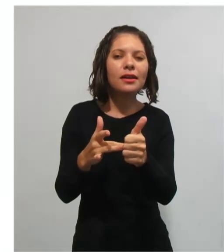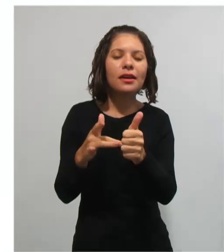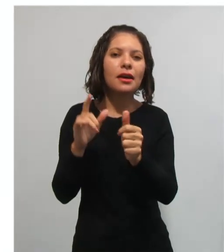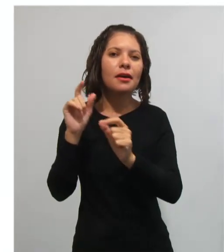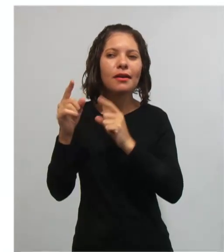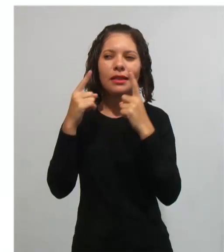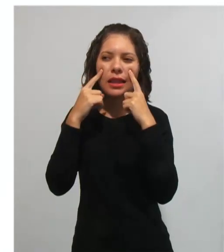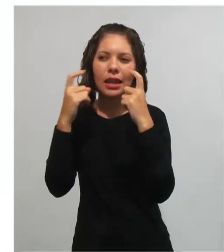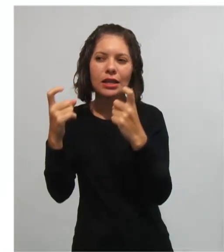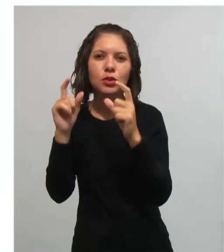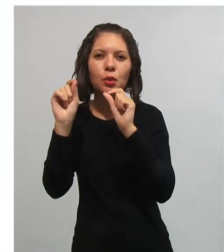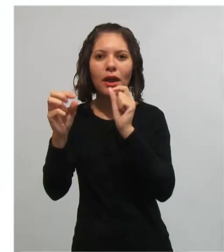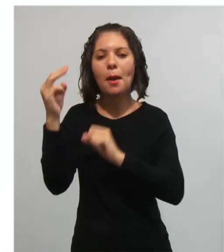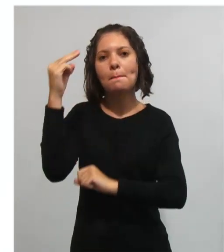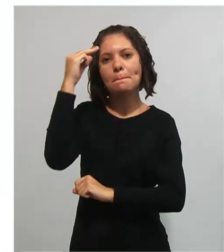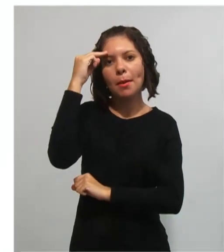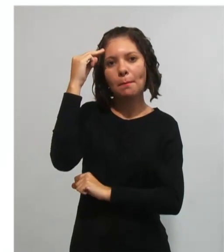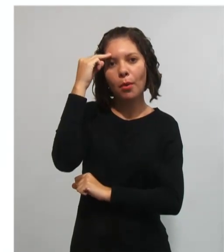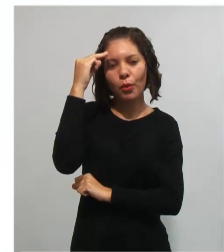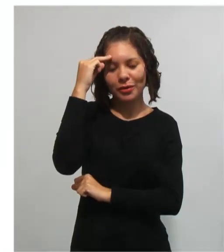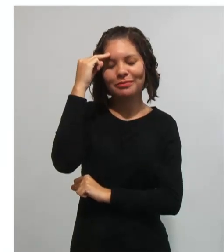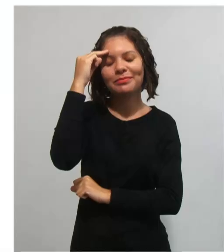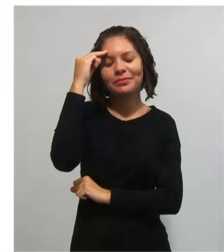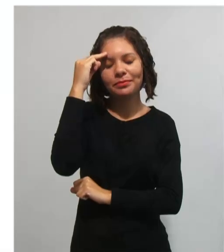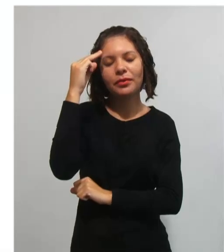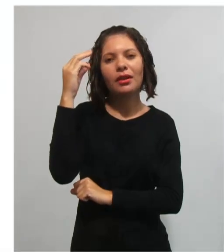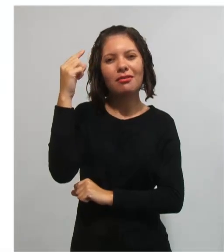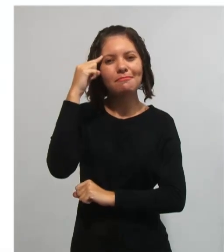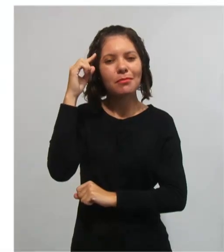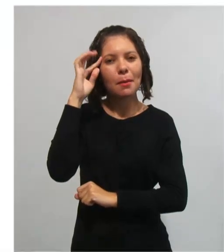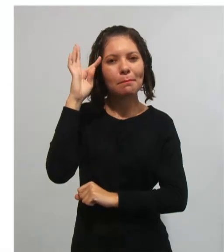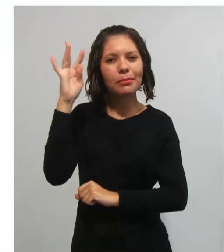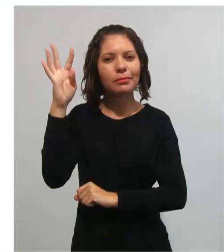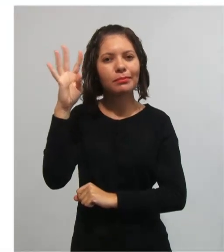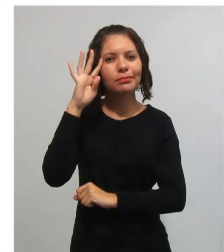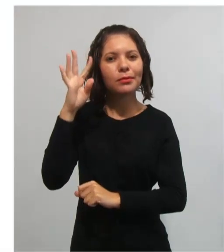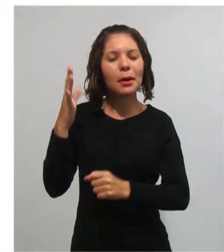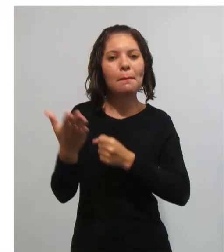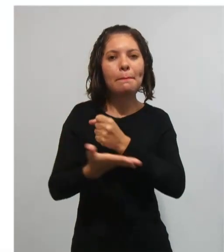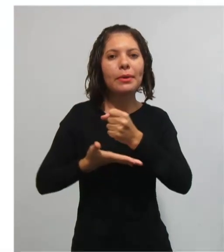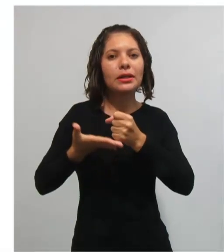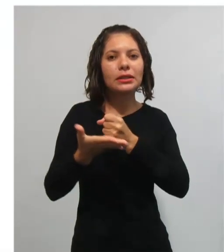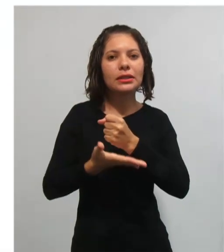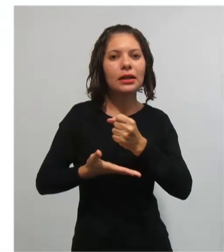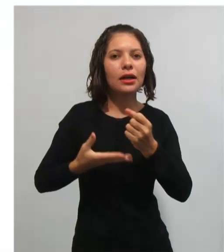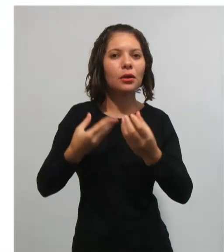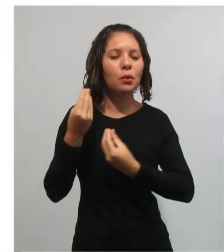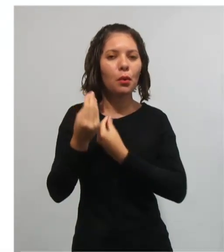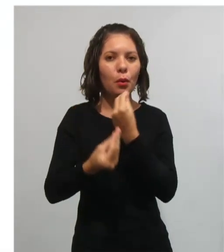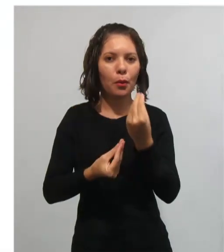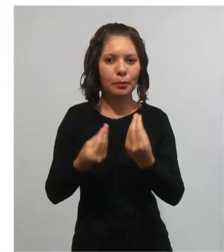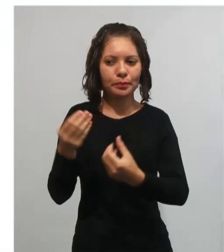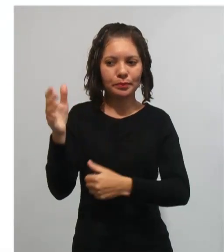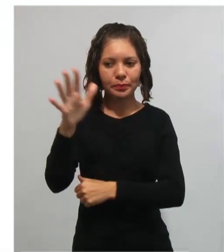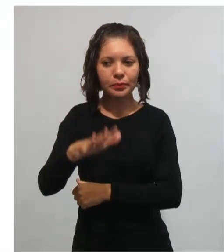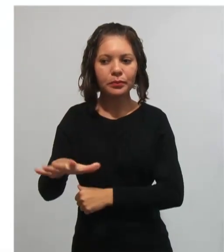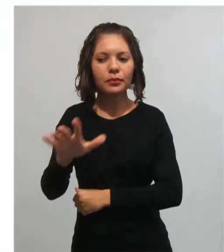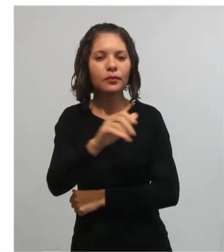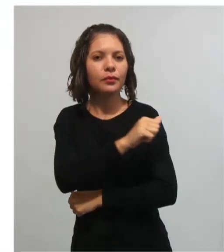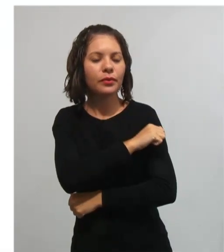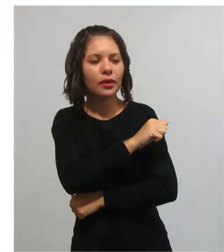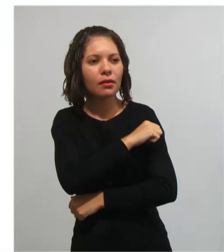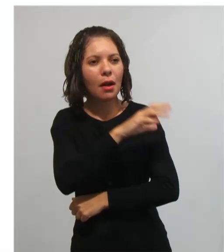a sua base fundamental na pedagogia tradicional, que a gente começou a estudar sobre ela. Então, o